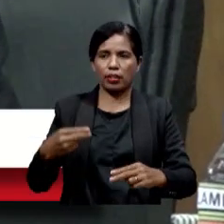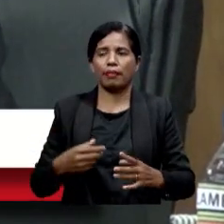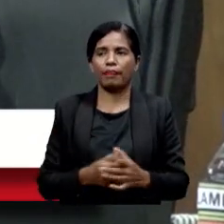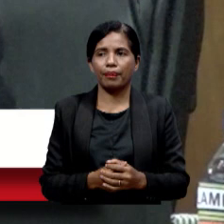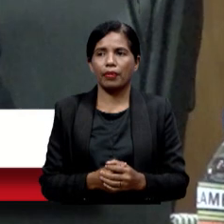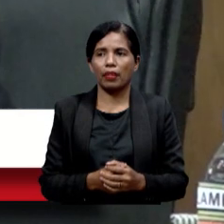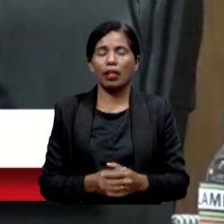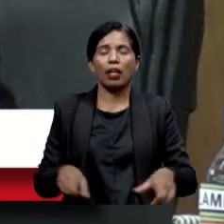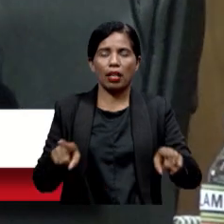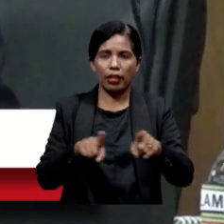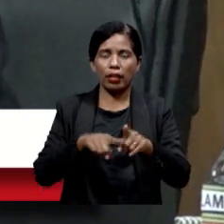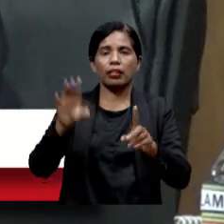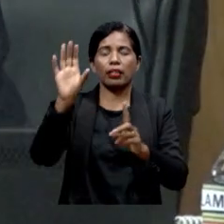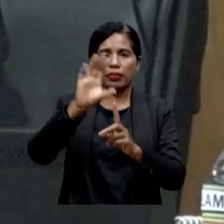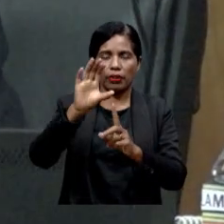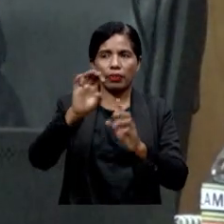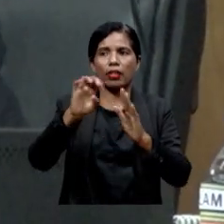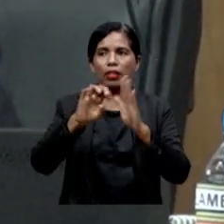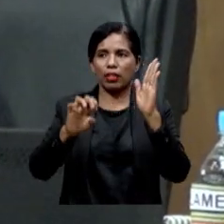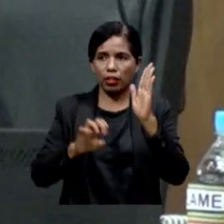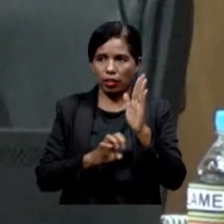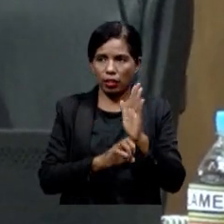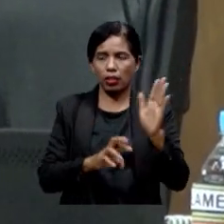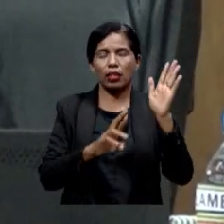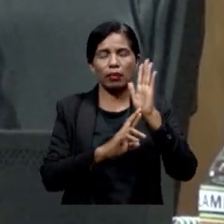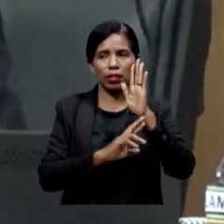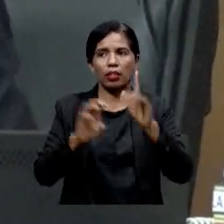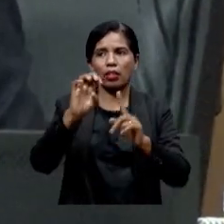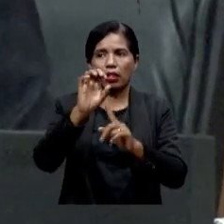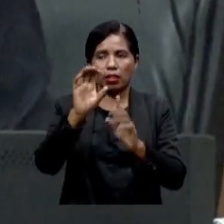barra esse chefe do Estado, para o que me representa o Estado Timor-Leste.